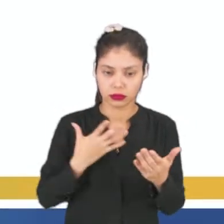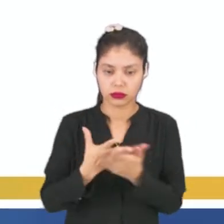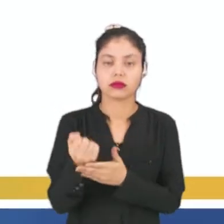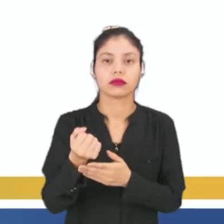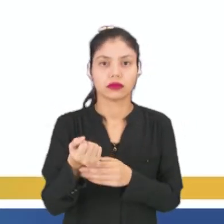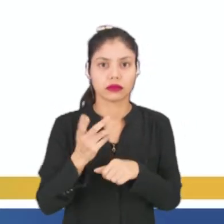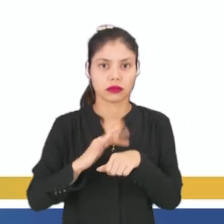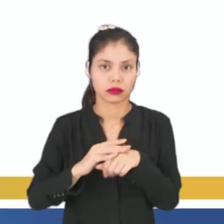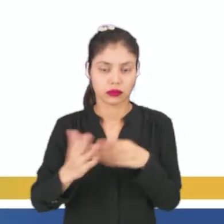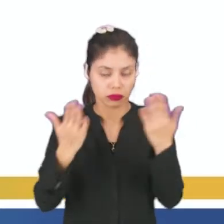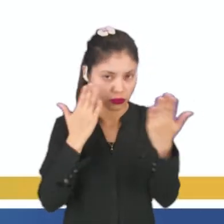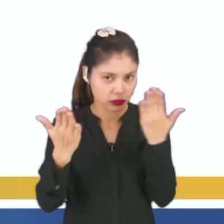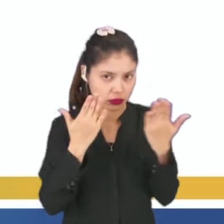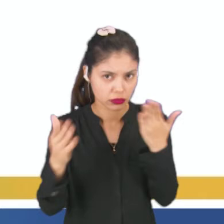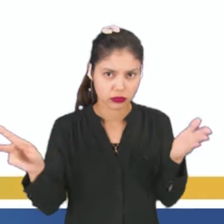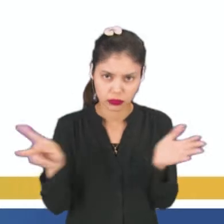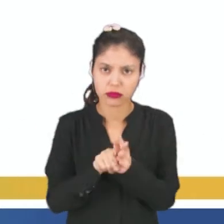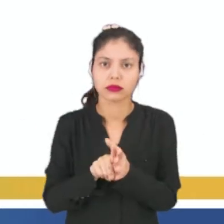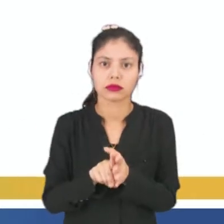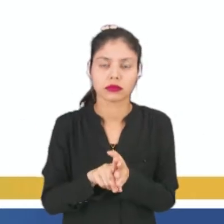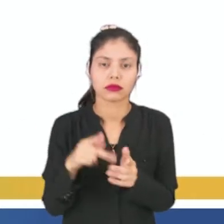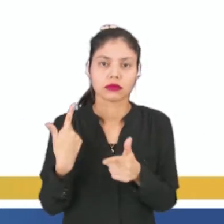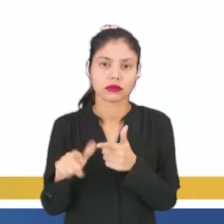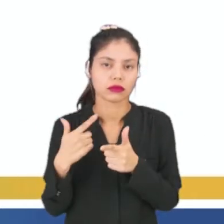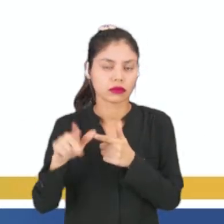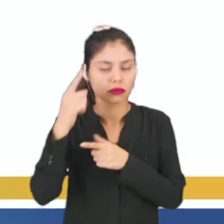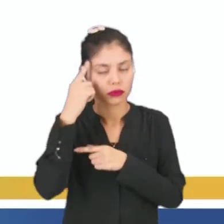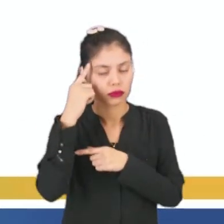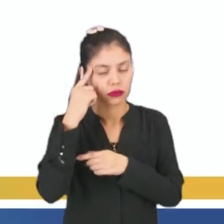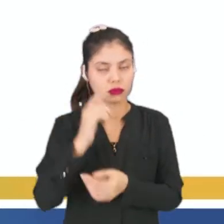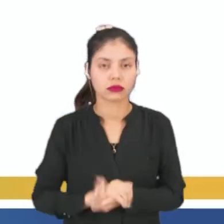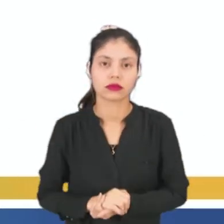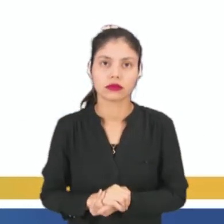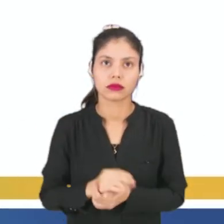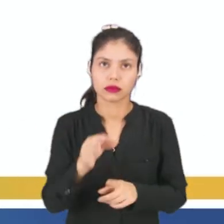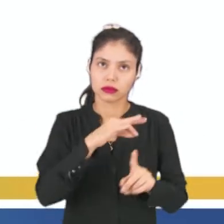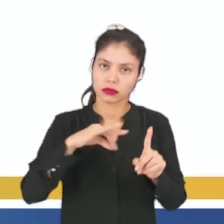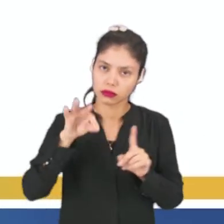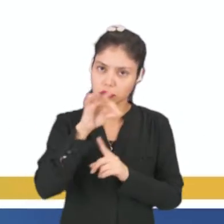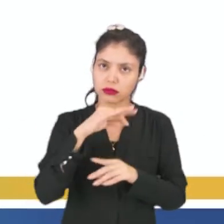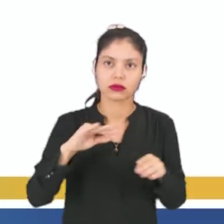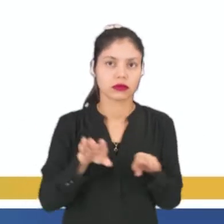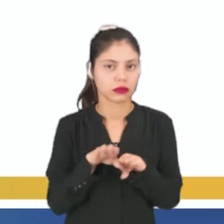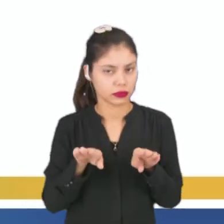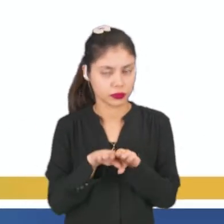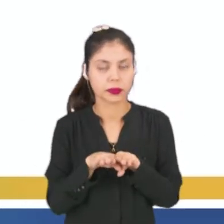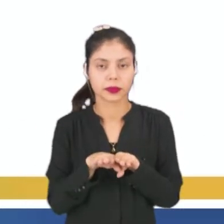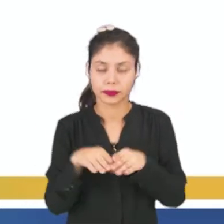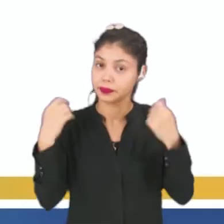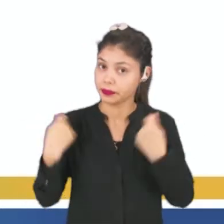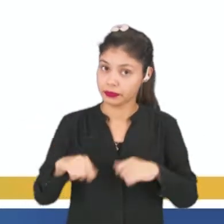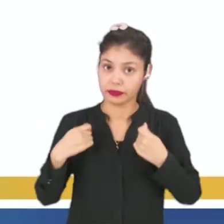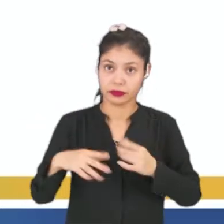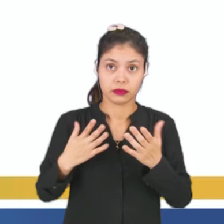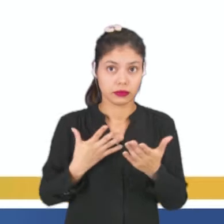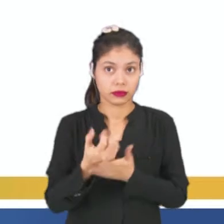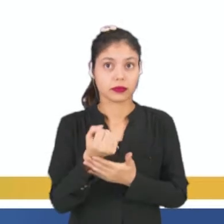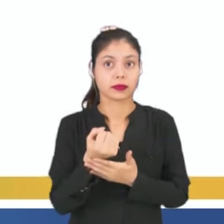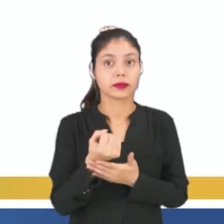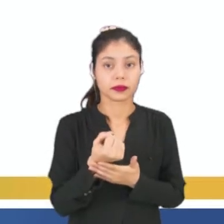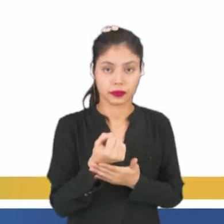doenças psicossomáticas, né? Assim também como o espiritual, né? A gente precisa se apegar